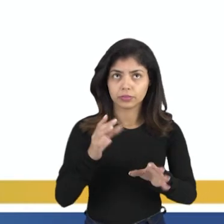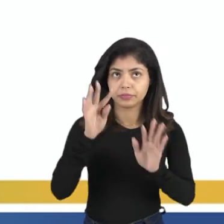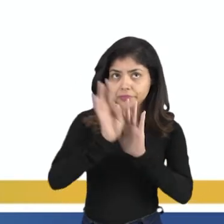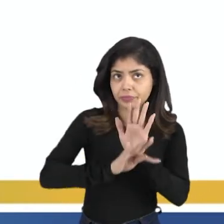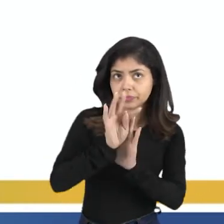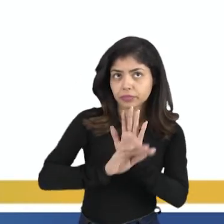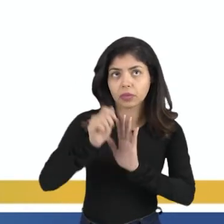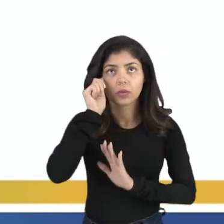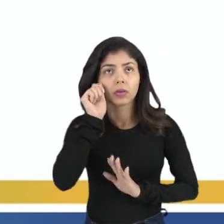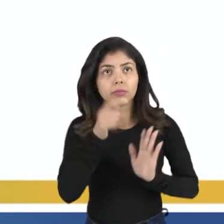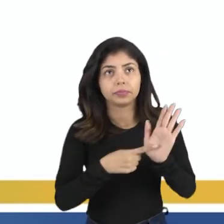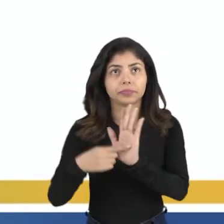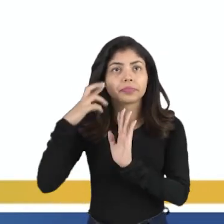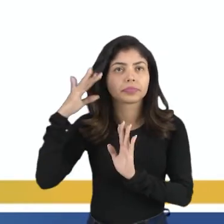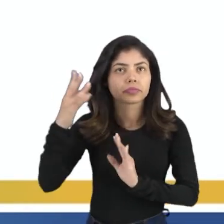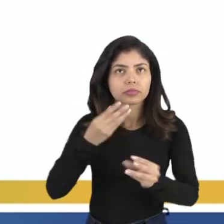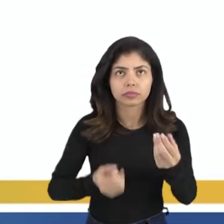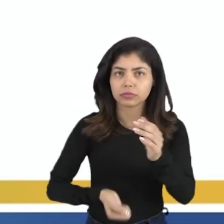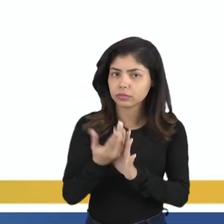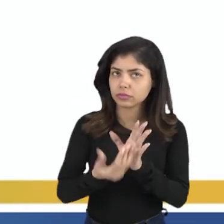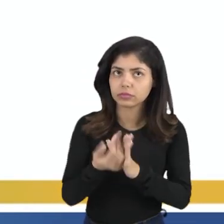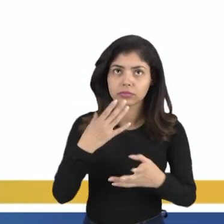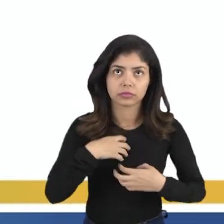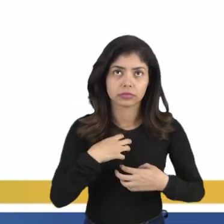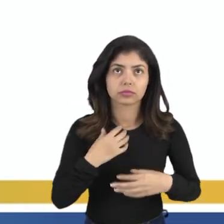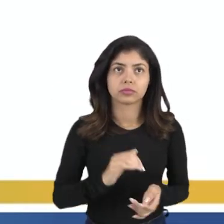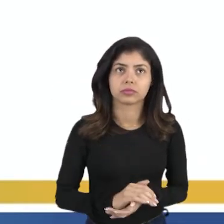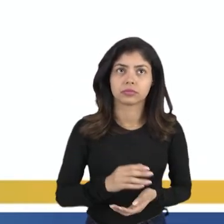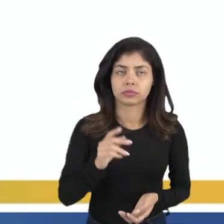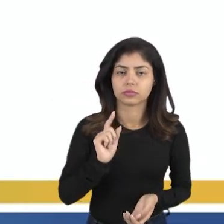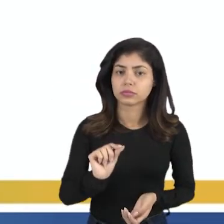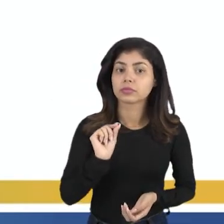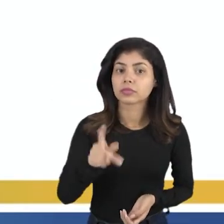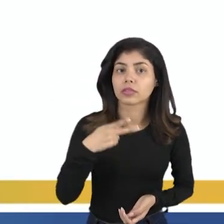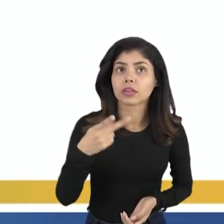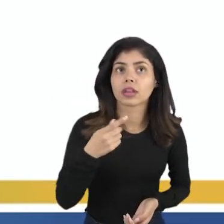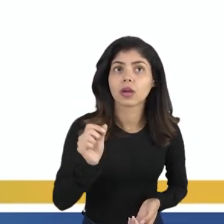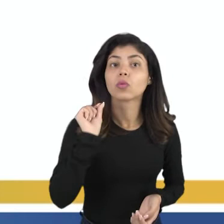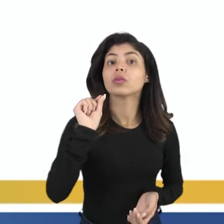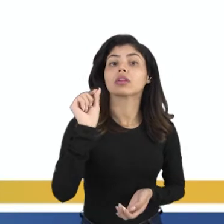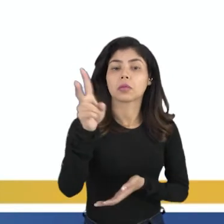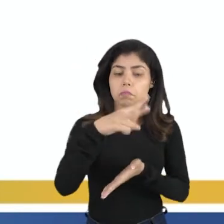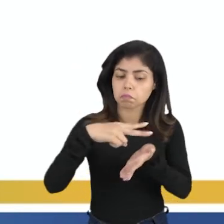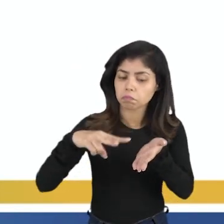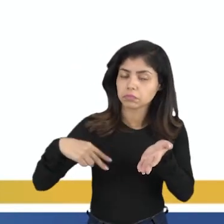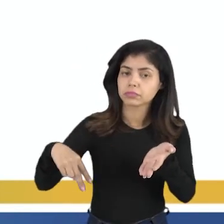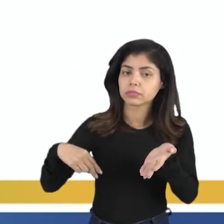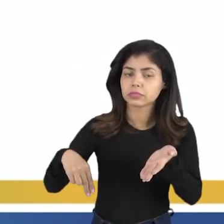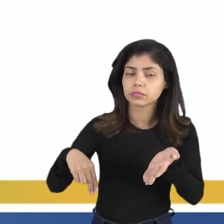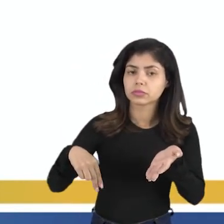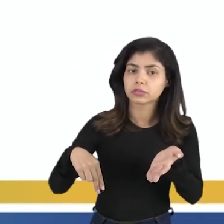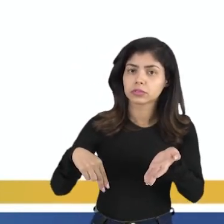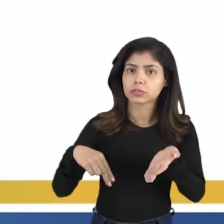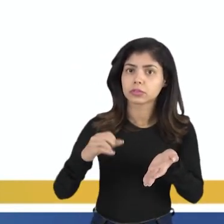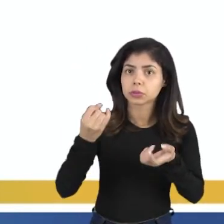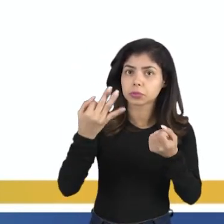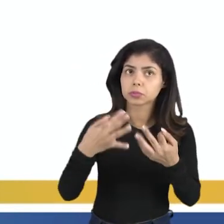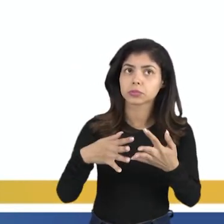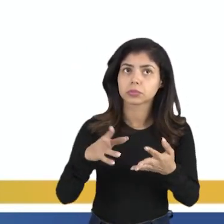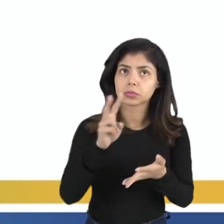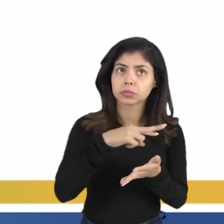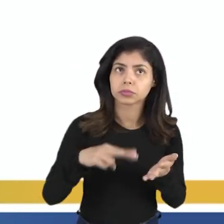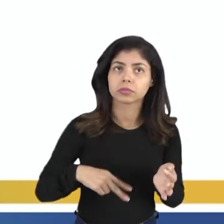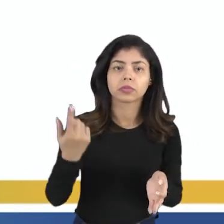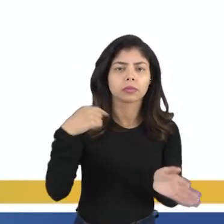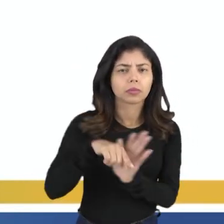autora apresenta reflexões sobre o processo de produção de sentidos. Ele vai falar o que é ler, o que ele declara ler, né? E